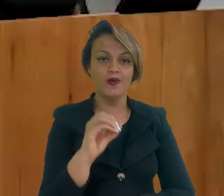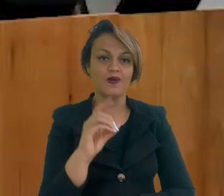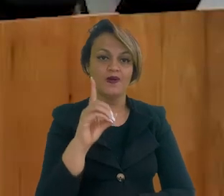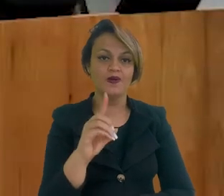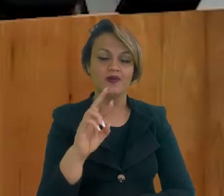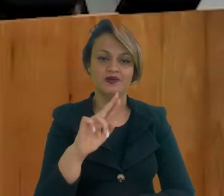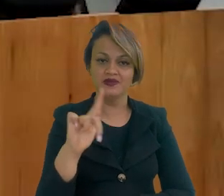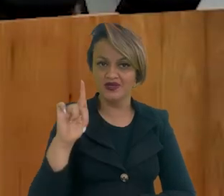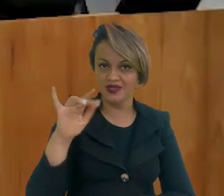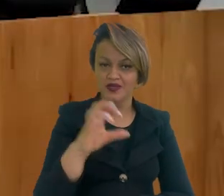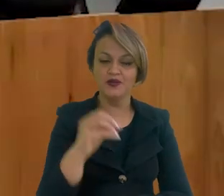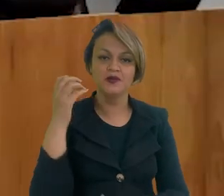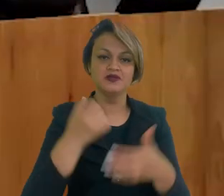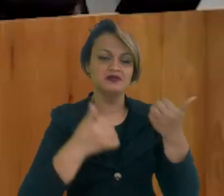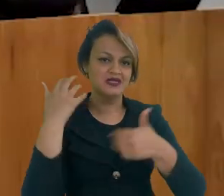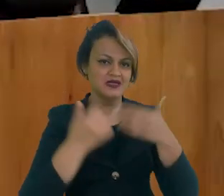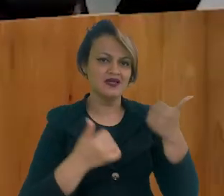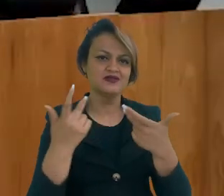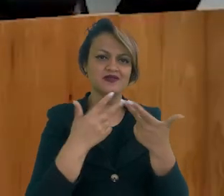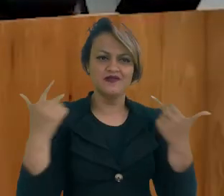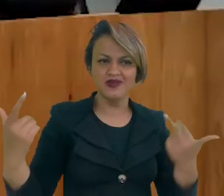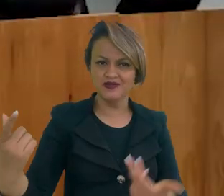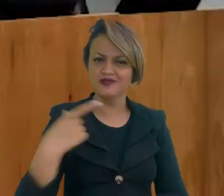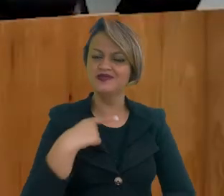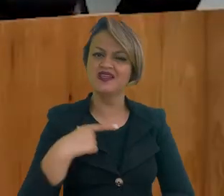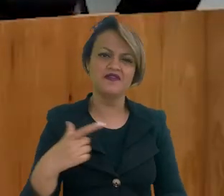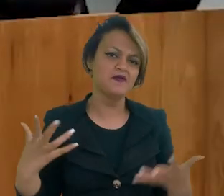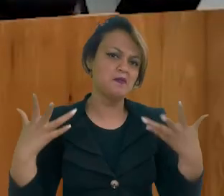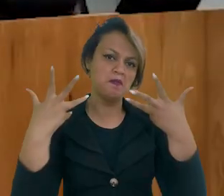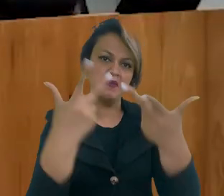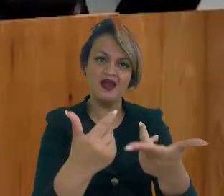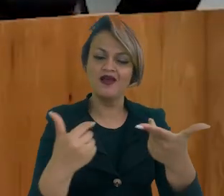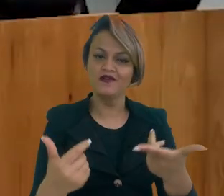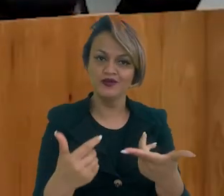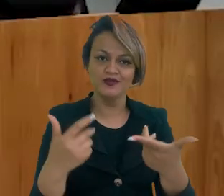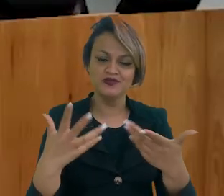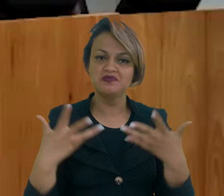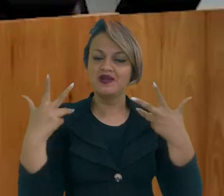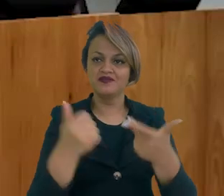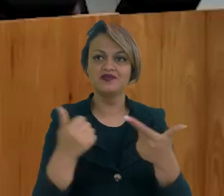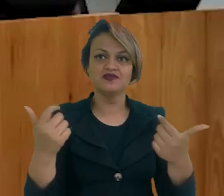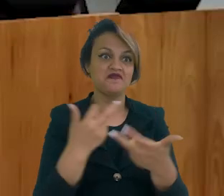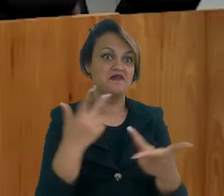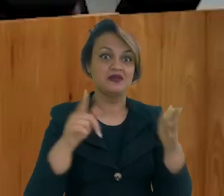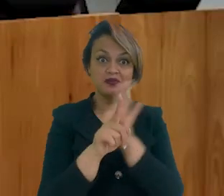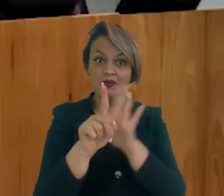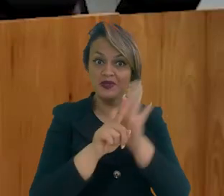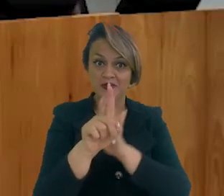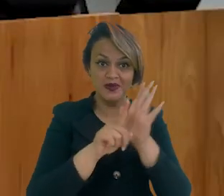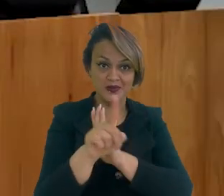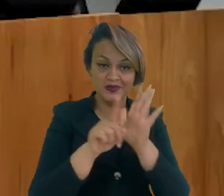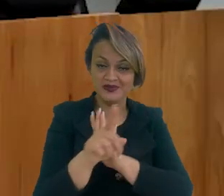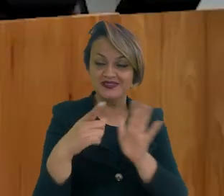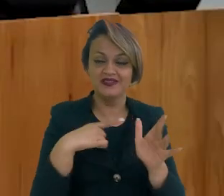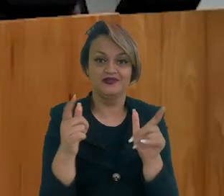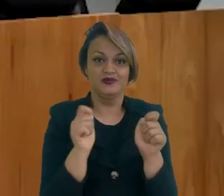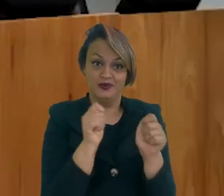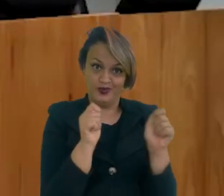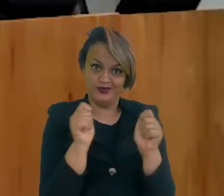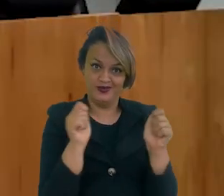eu agradeço muitíssimo Professor Doutor Rodrigo de Lima Sampaio pelas suas considerações